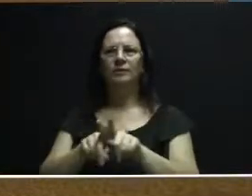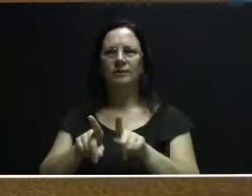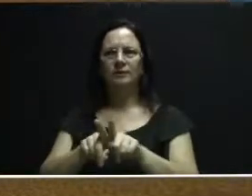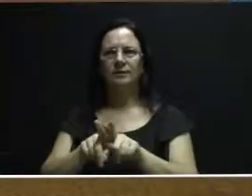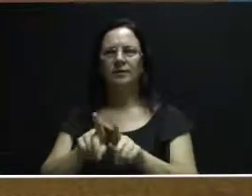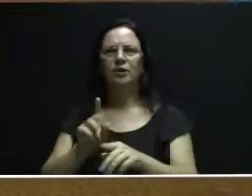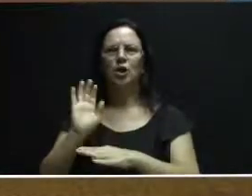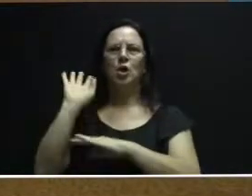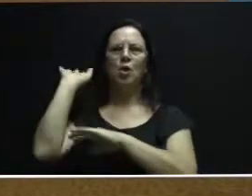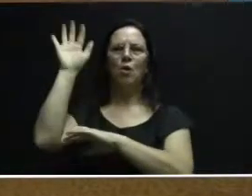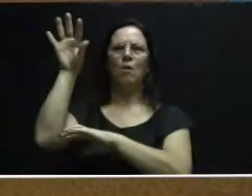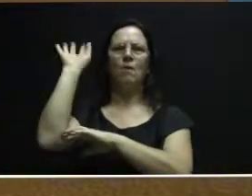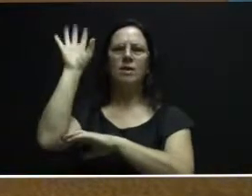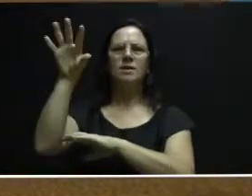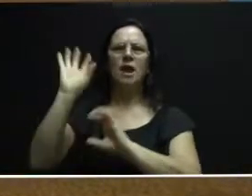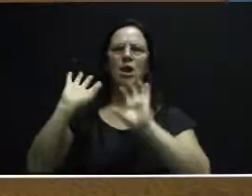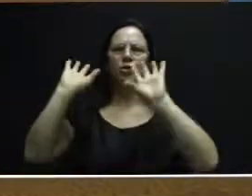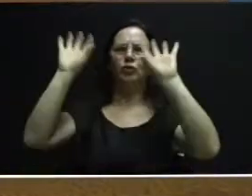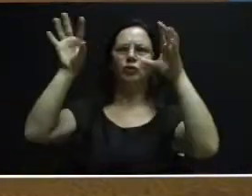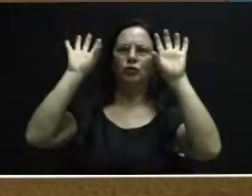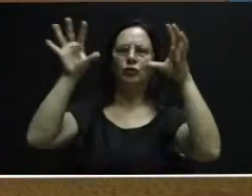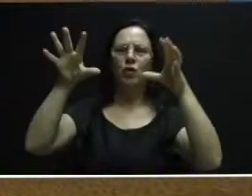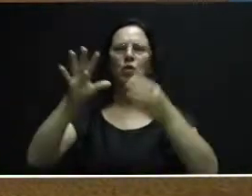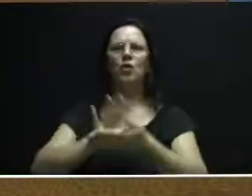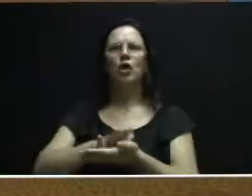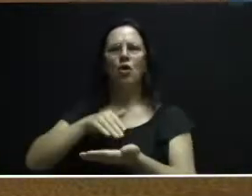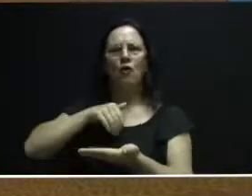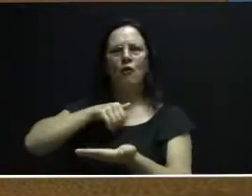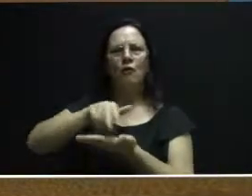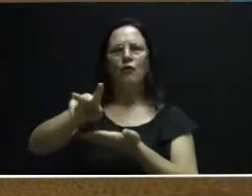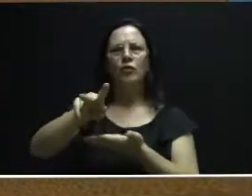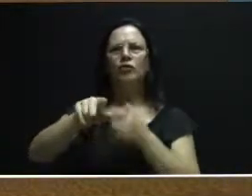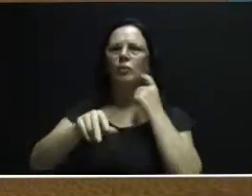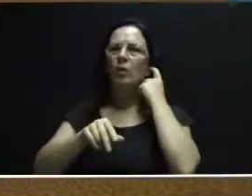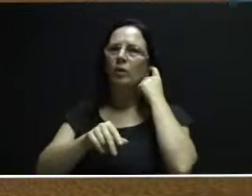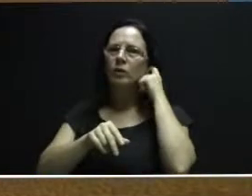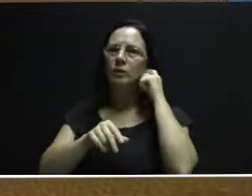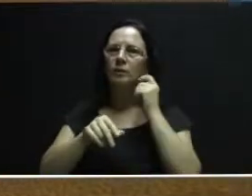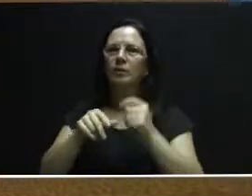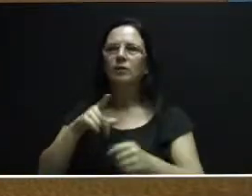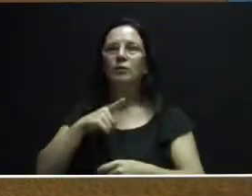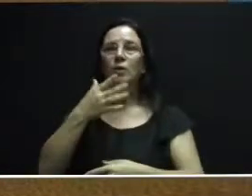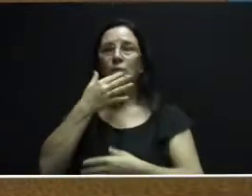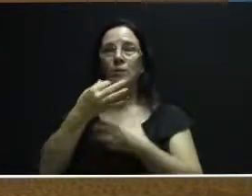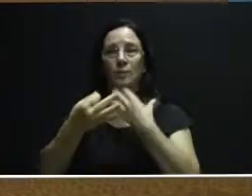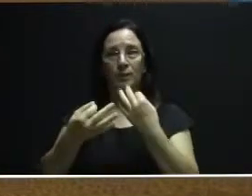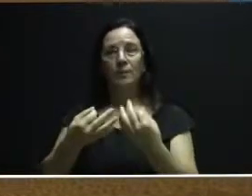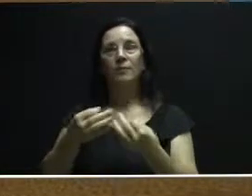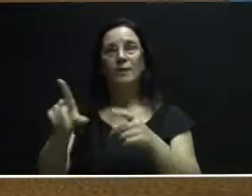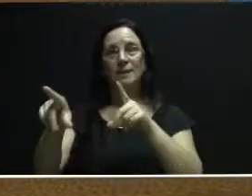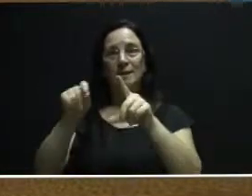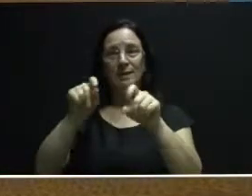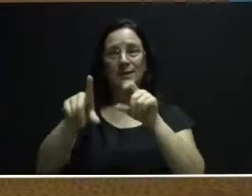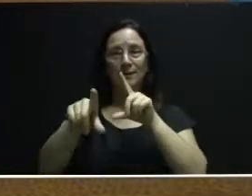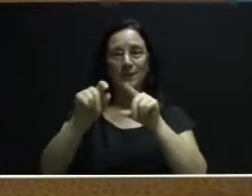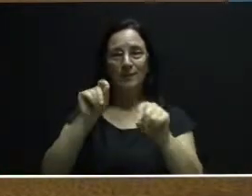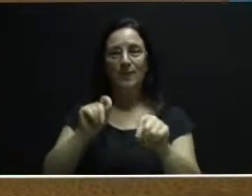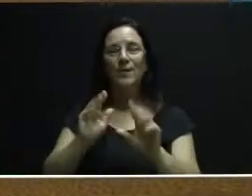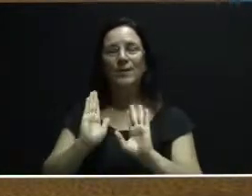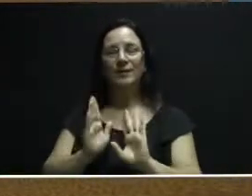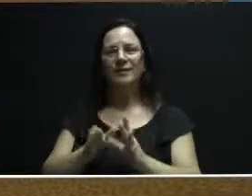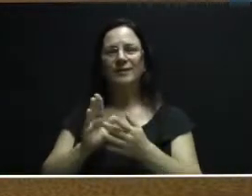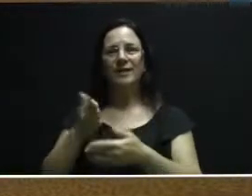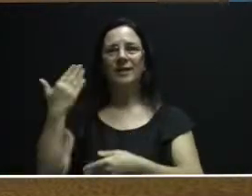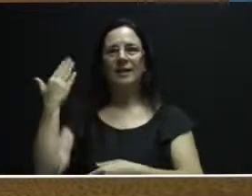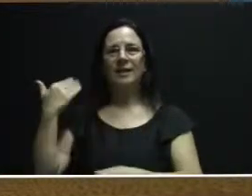também, basquete, vôlei, futebol de salão. Onde tive algumas opções, né? Então, segui desde